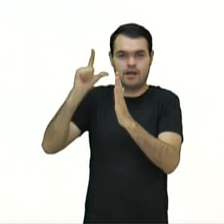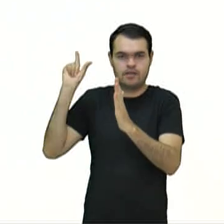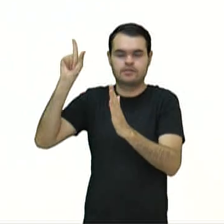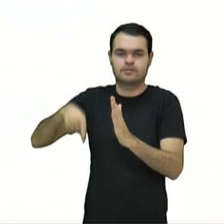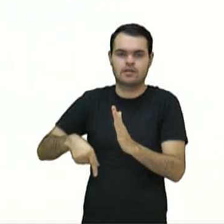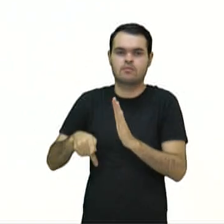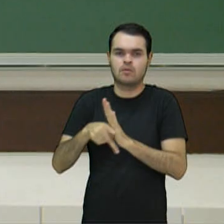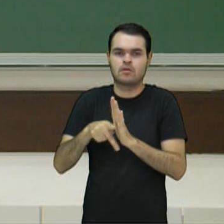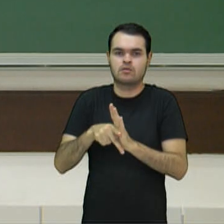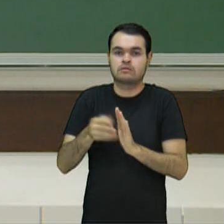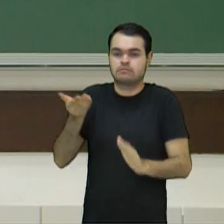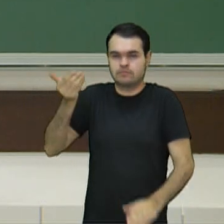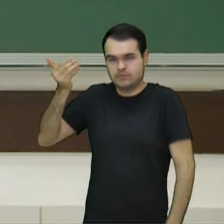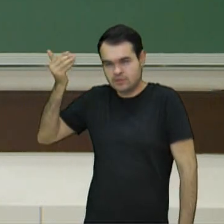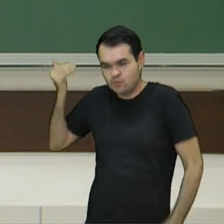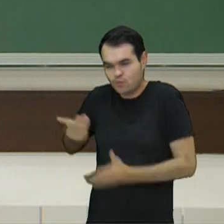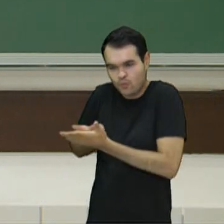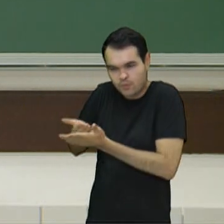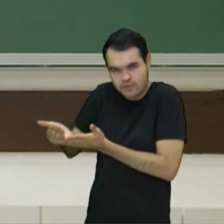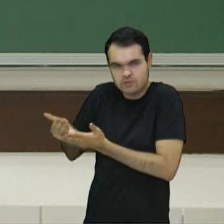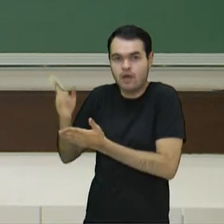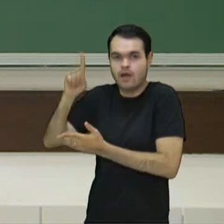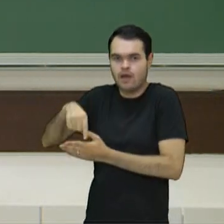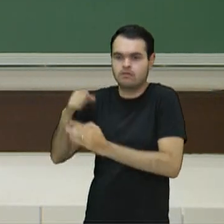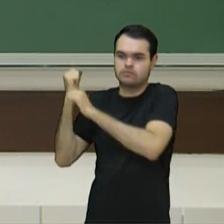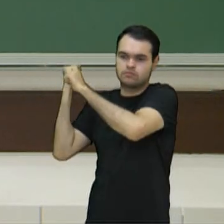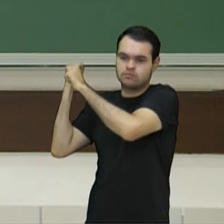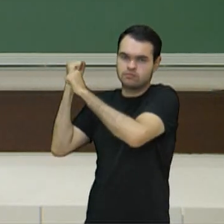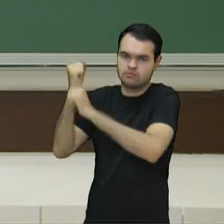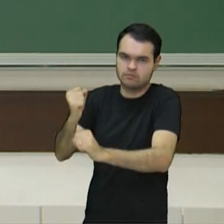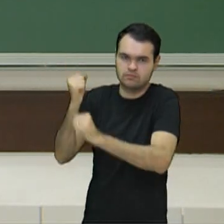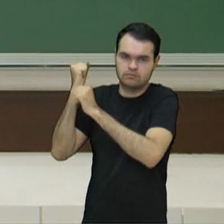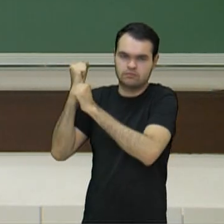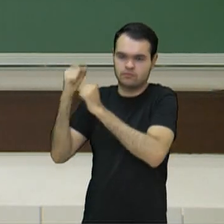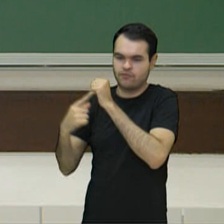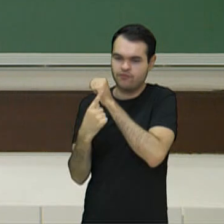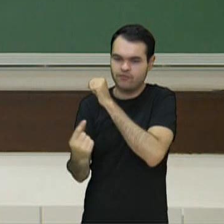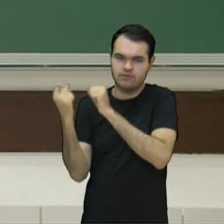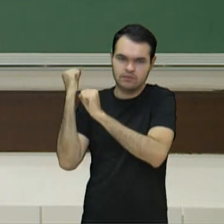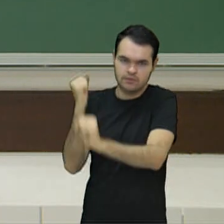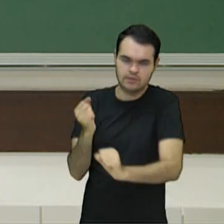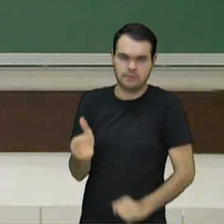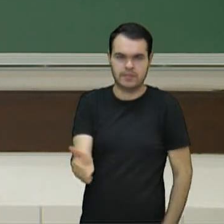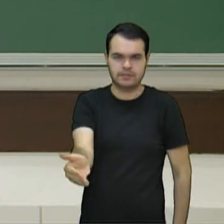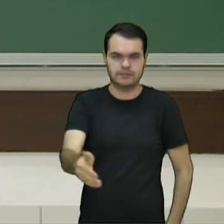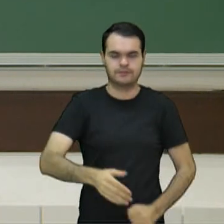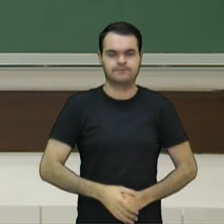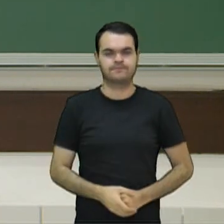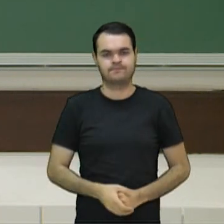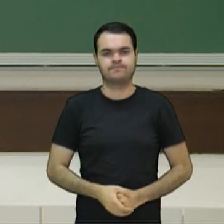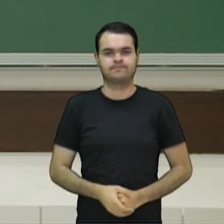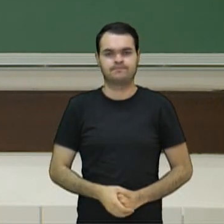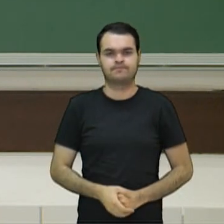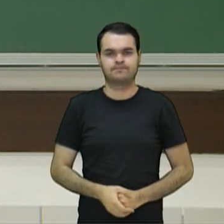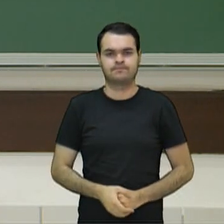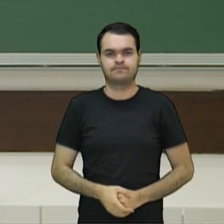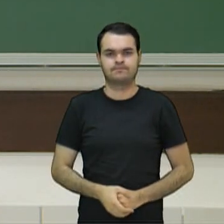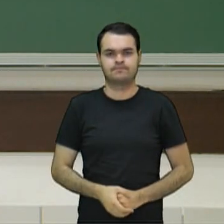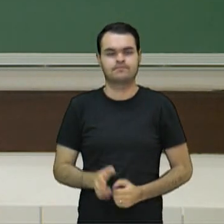tem, uma vez ou no princípio, era um arpão ou um ferrão de peixe, ok?